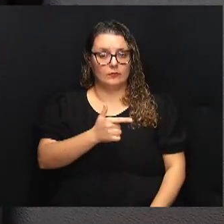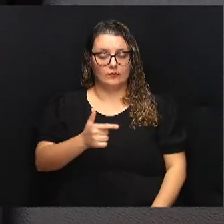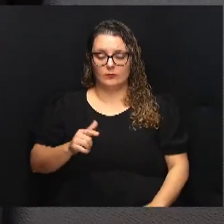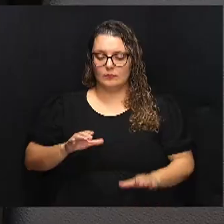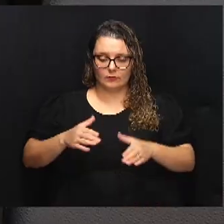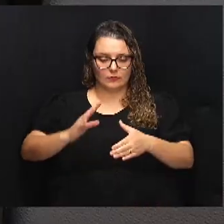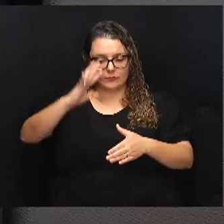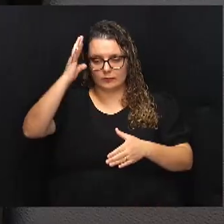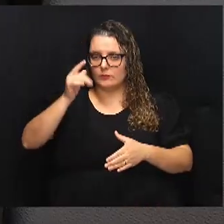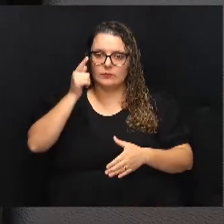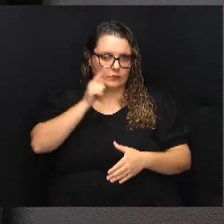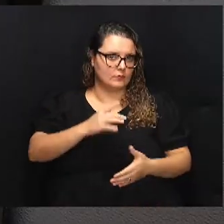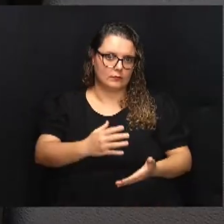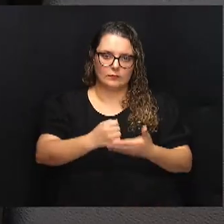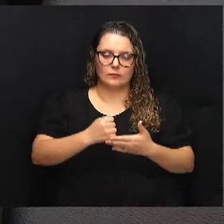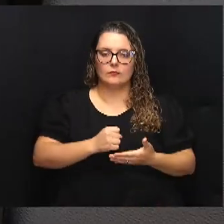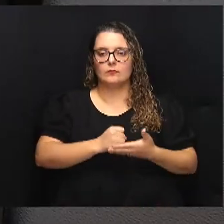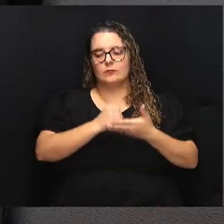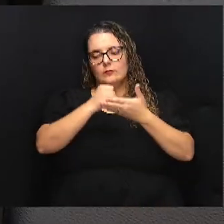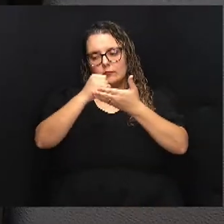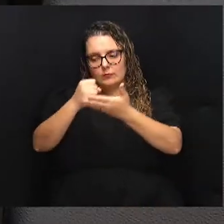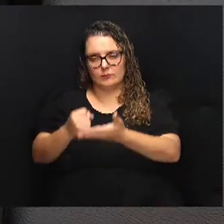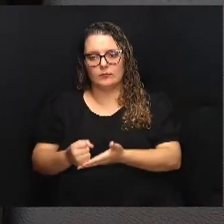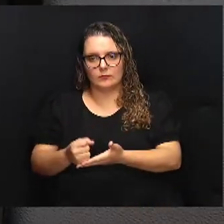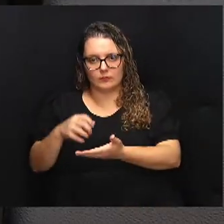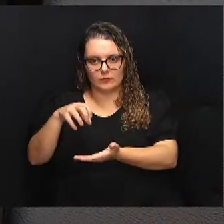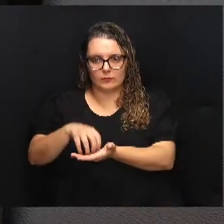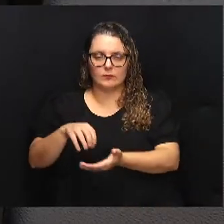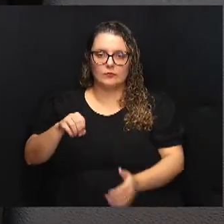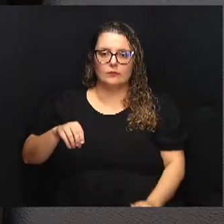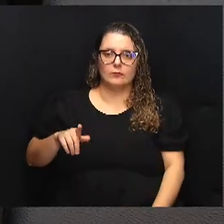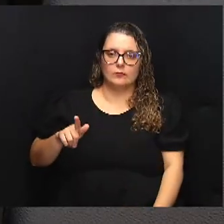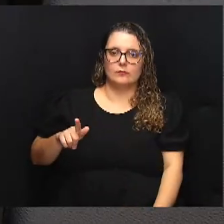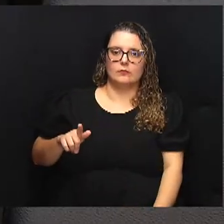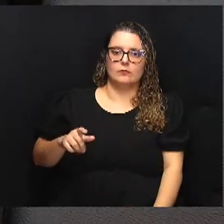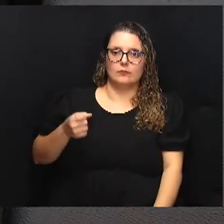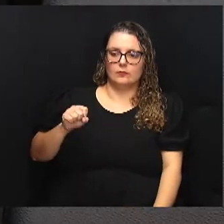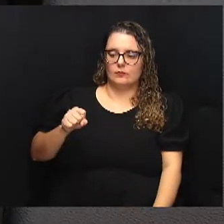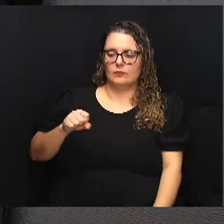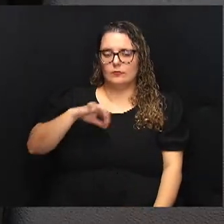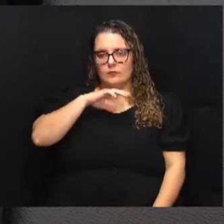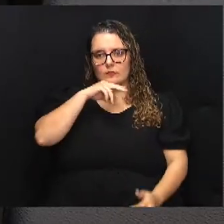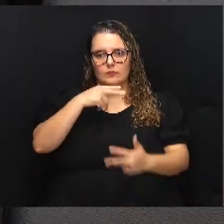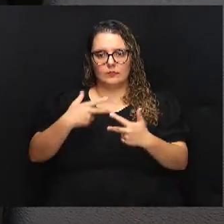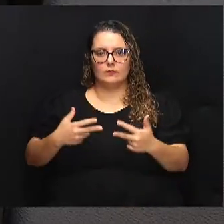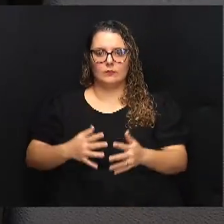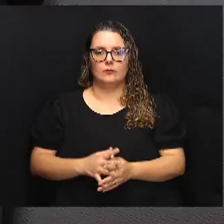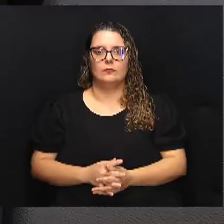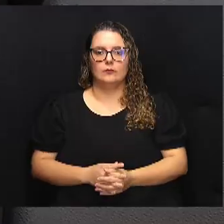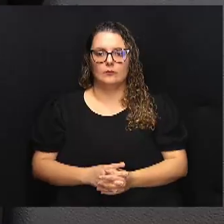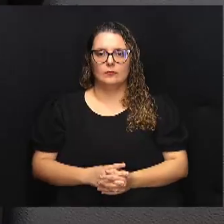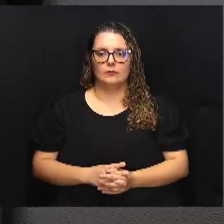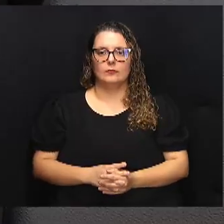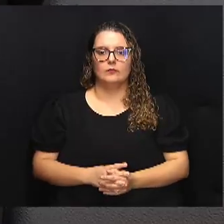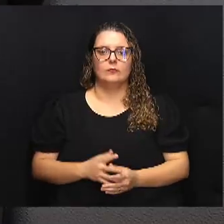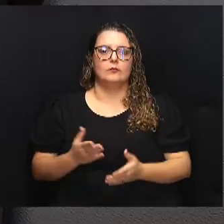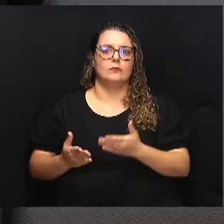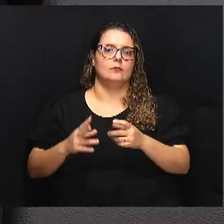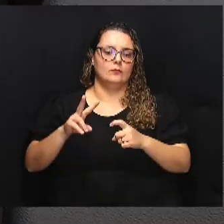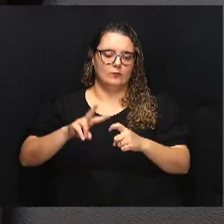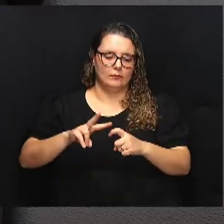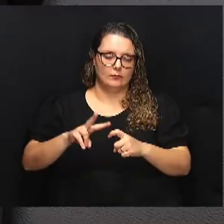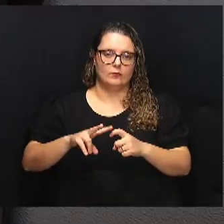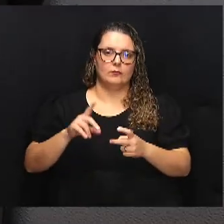conseguido resgatar. Nós levamos para essa ONG esses 8 animais, tratamento